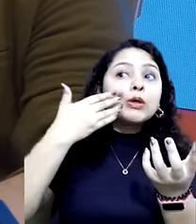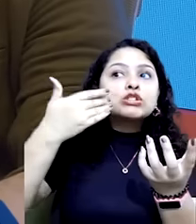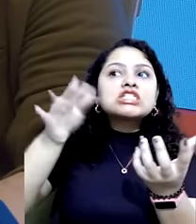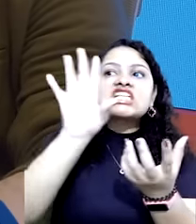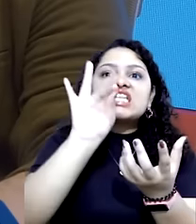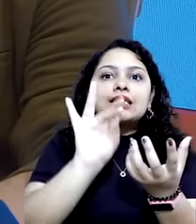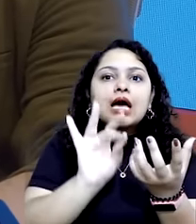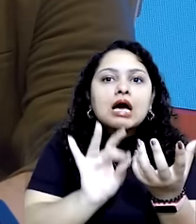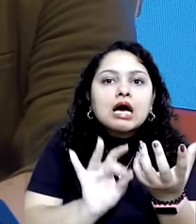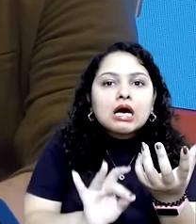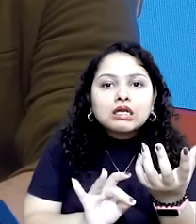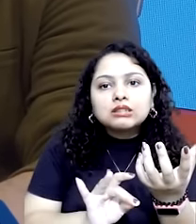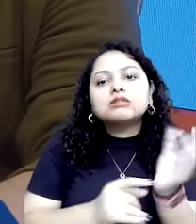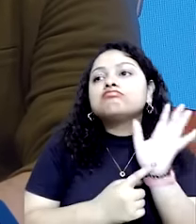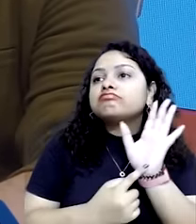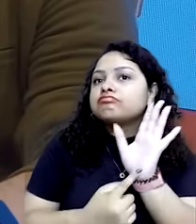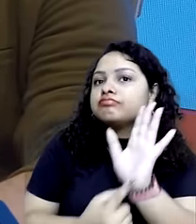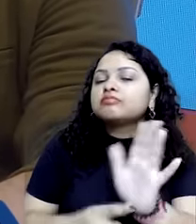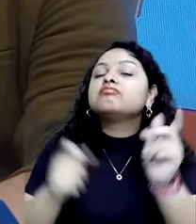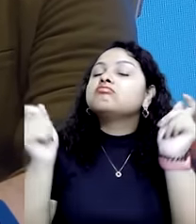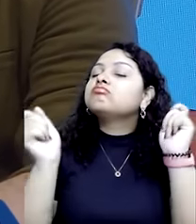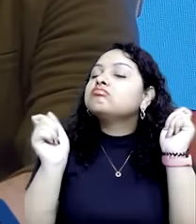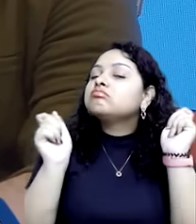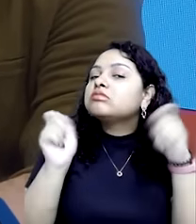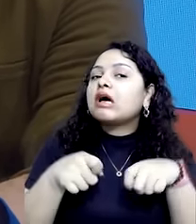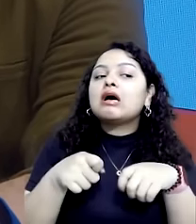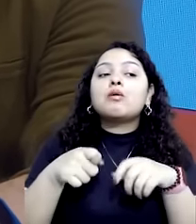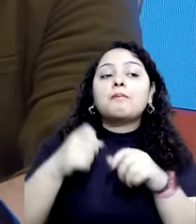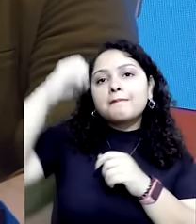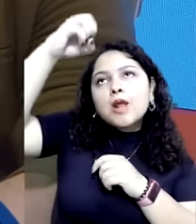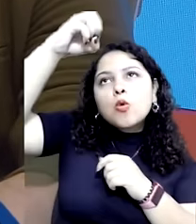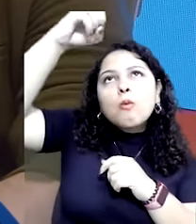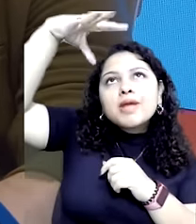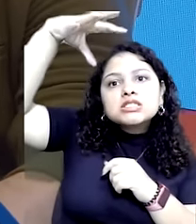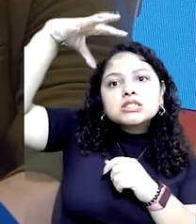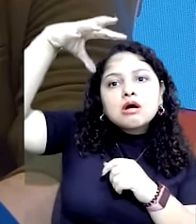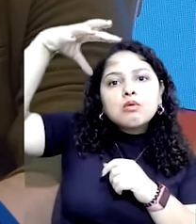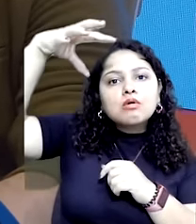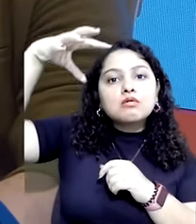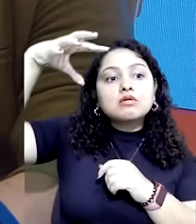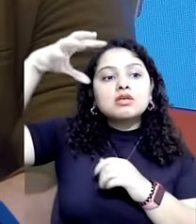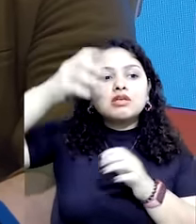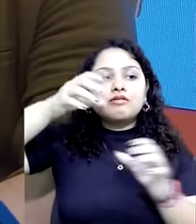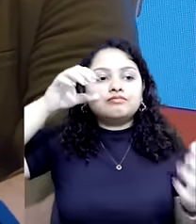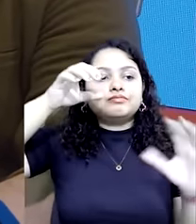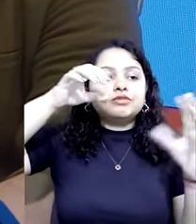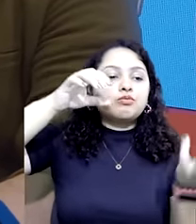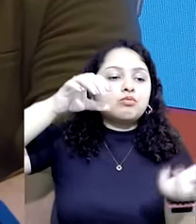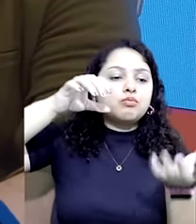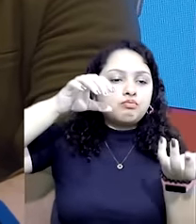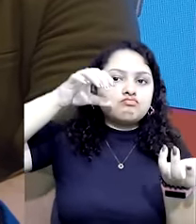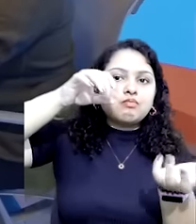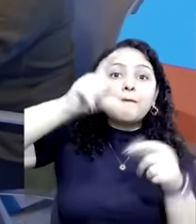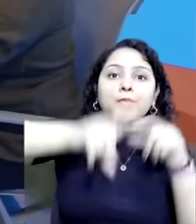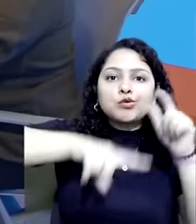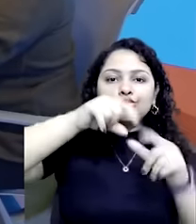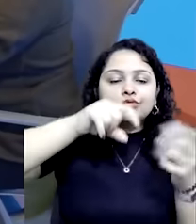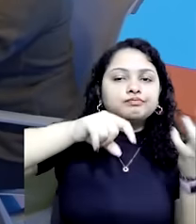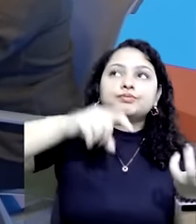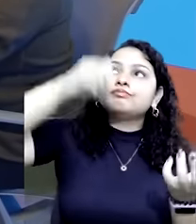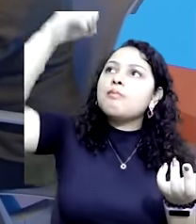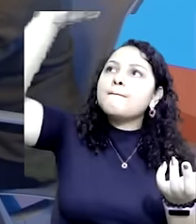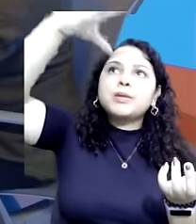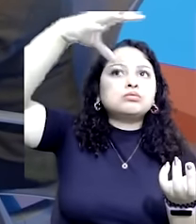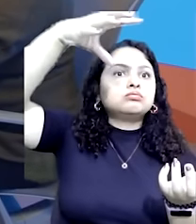forma a gente consegue fazer isso você consegue colocar uma iluminação que de repente vai impactar muito mais vai demonstrar aquele produto numa